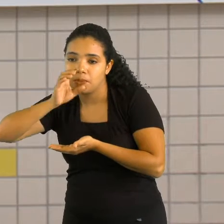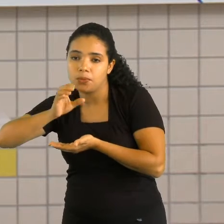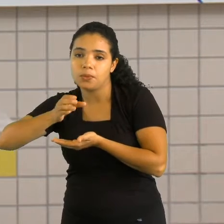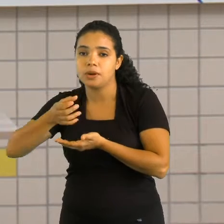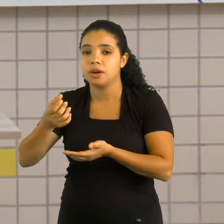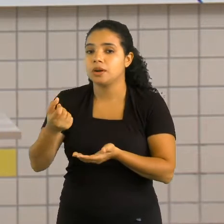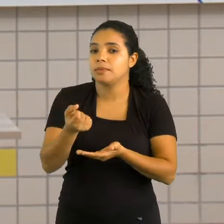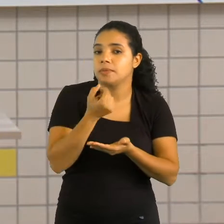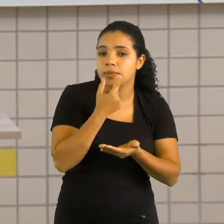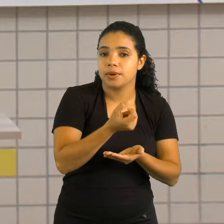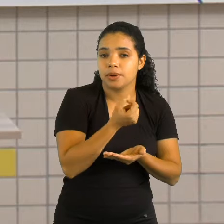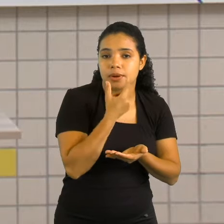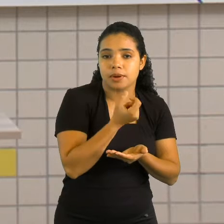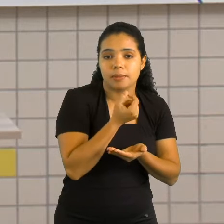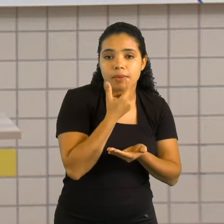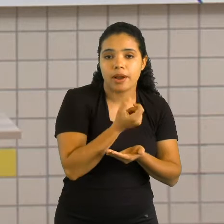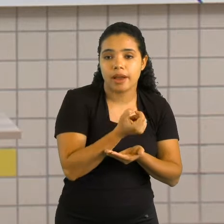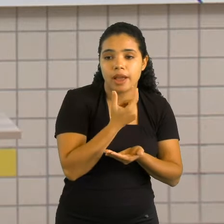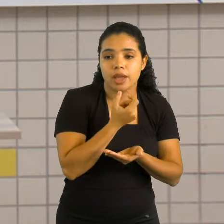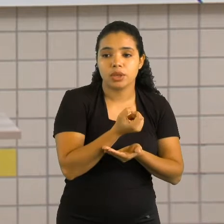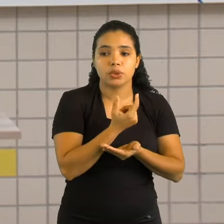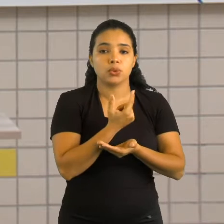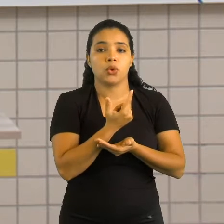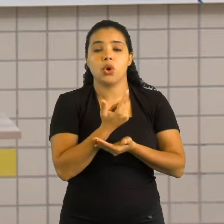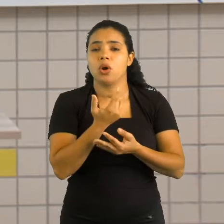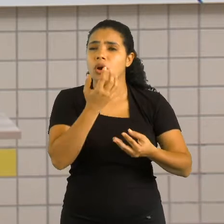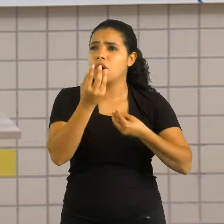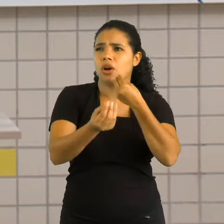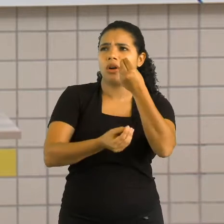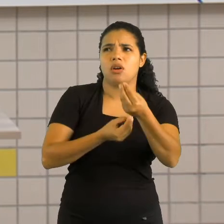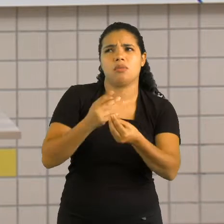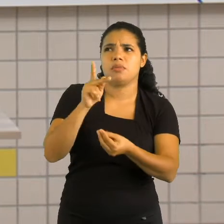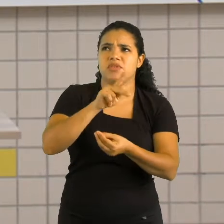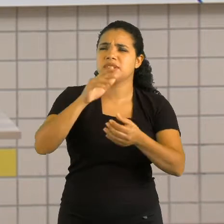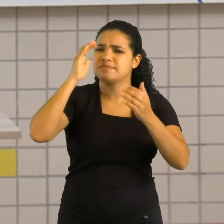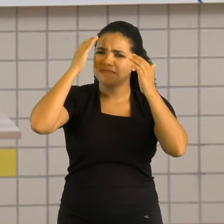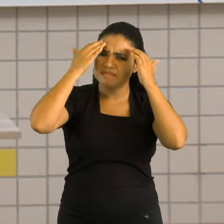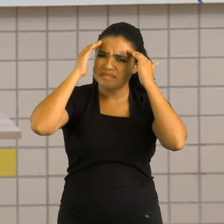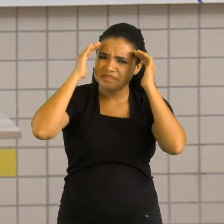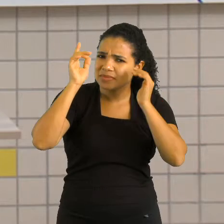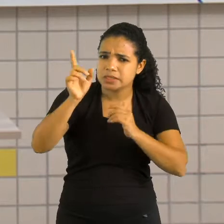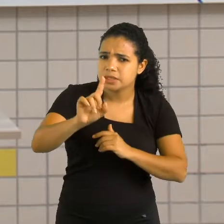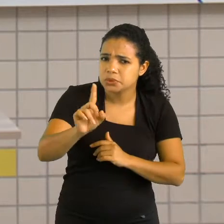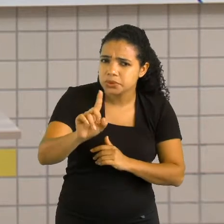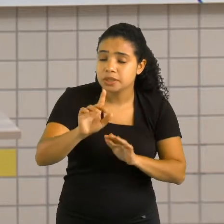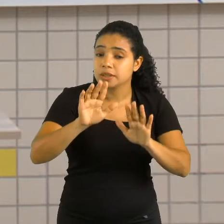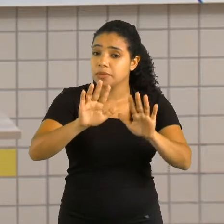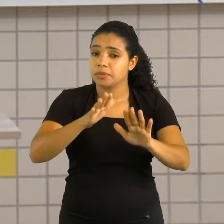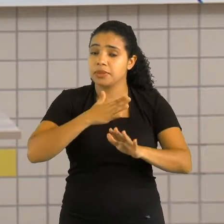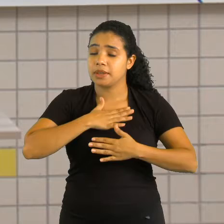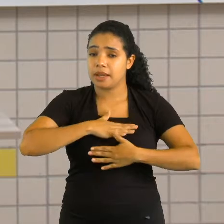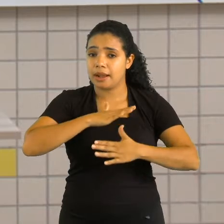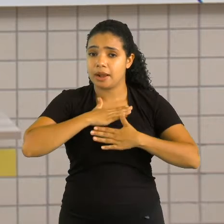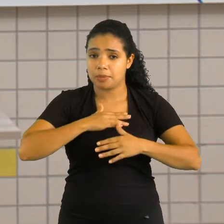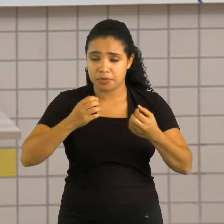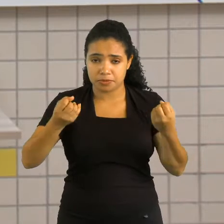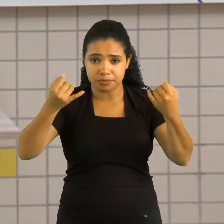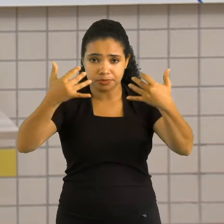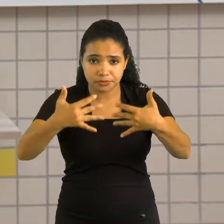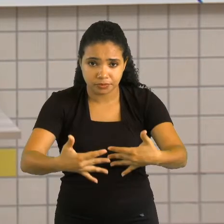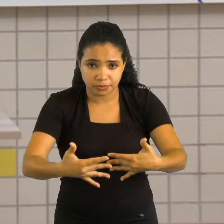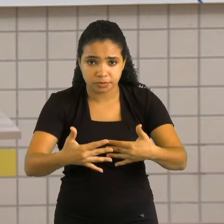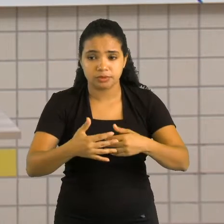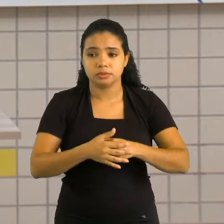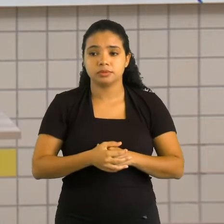medicamentos. Como assim, professora? Não estou entendendo. Calma. Vou